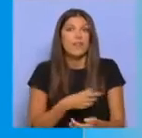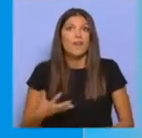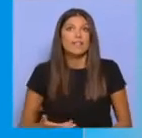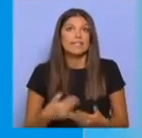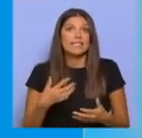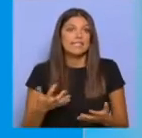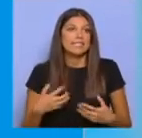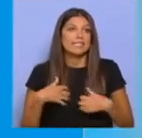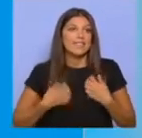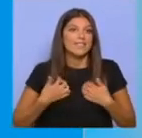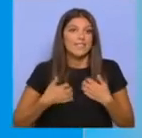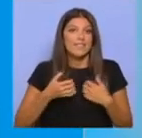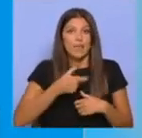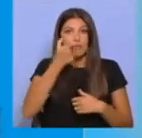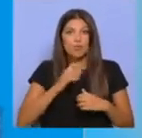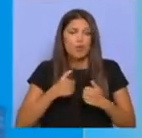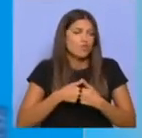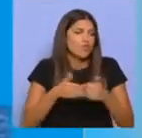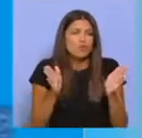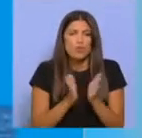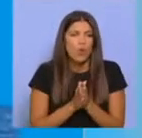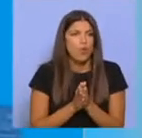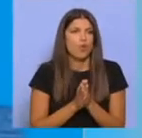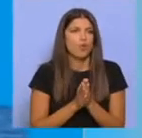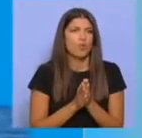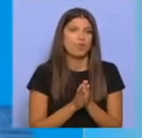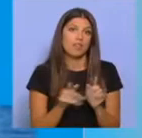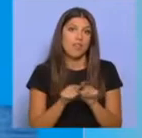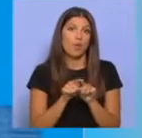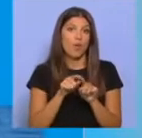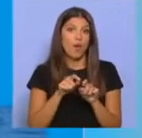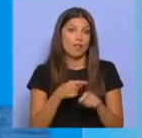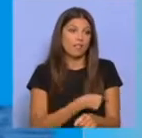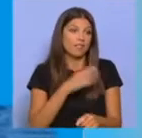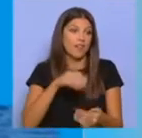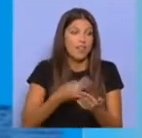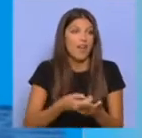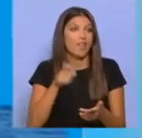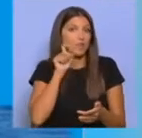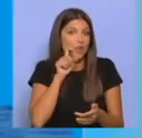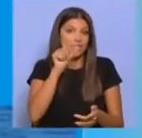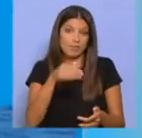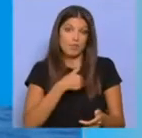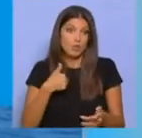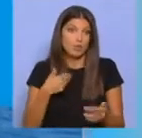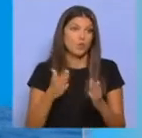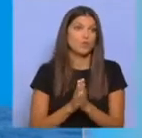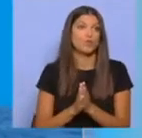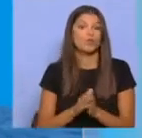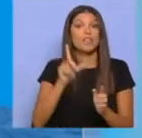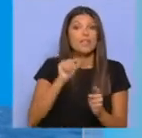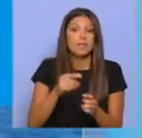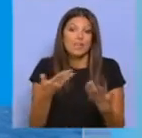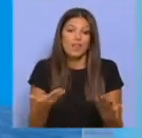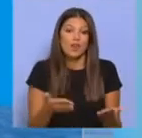essencial para, desde logo, assegurar a saúde de todos, mas também relançar a economia, que não havia memória